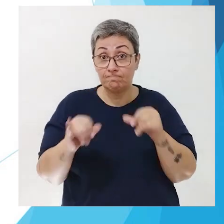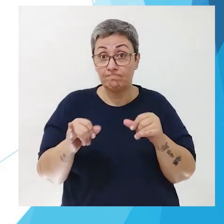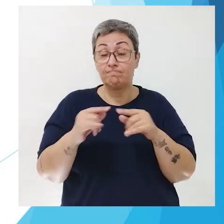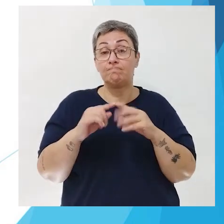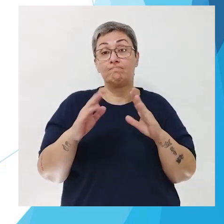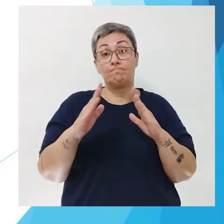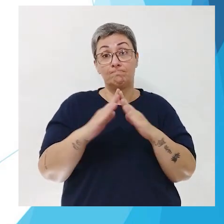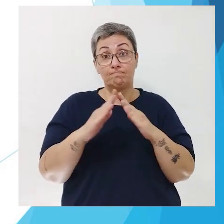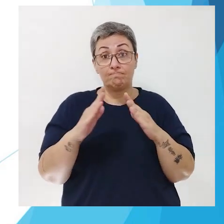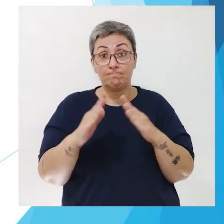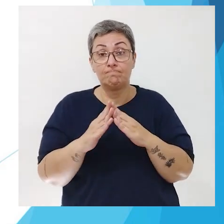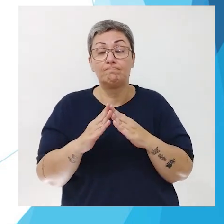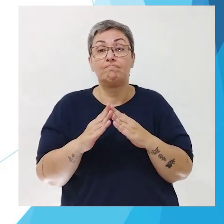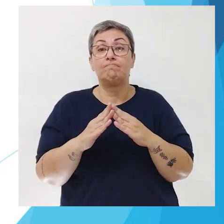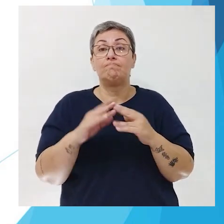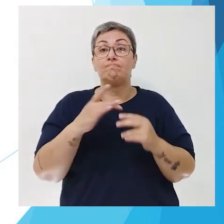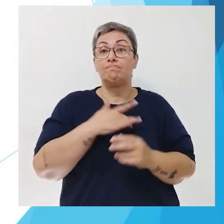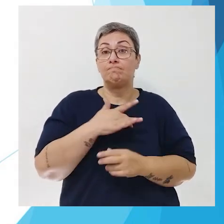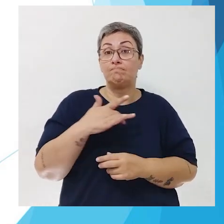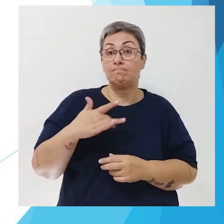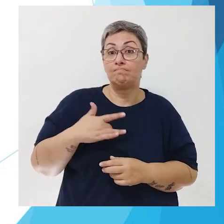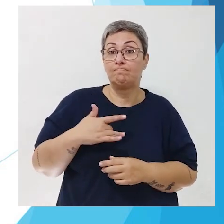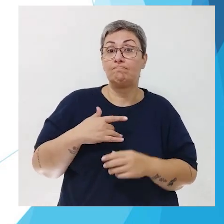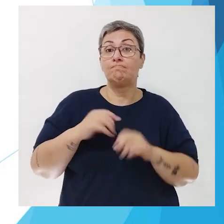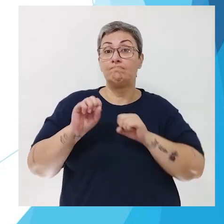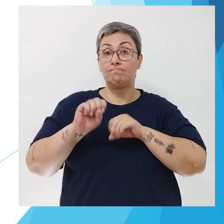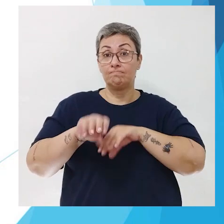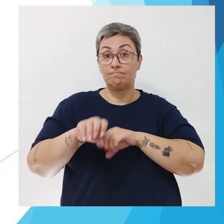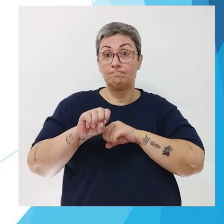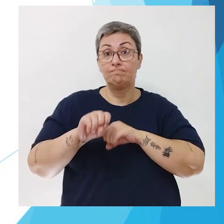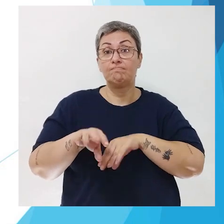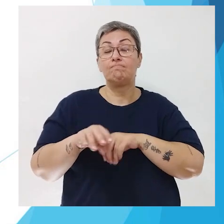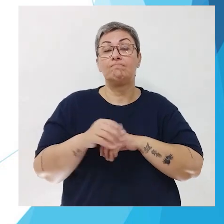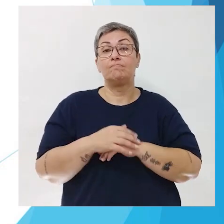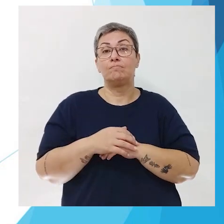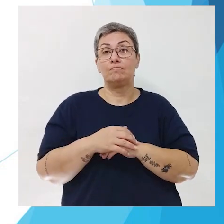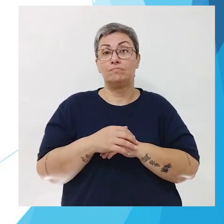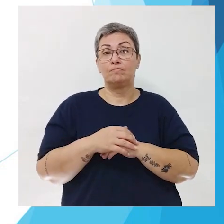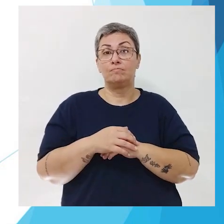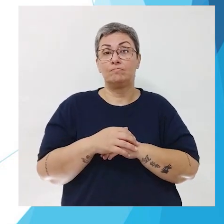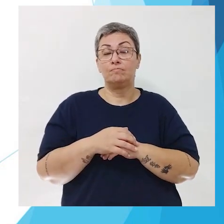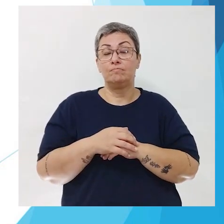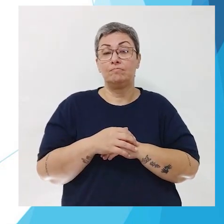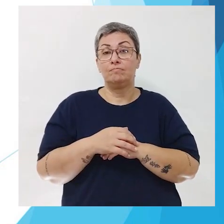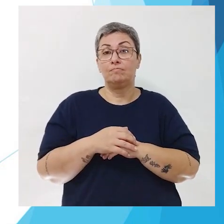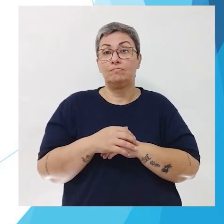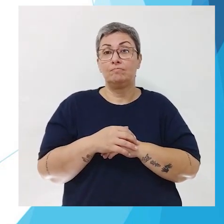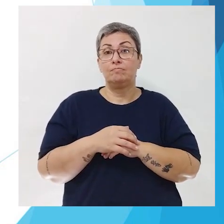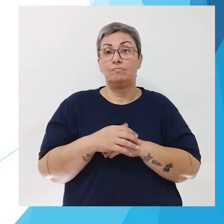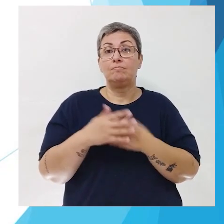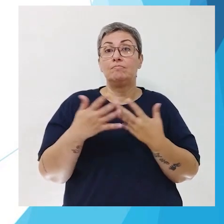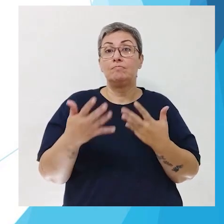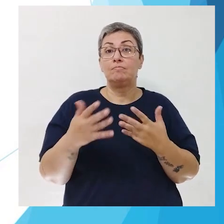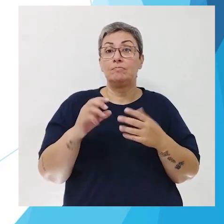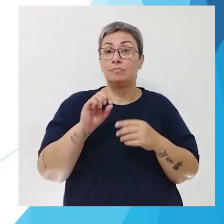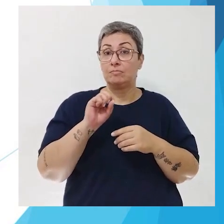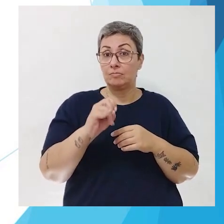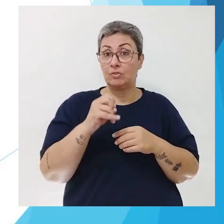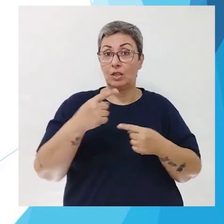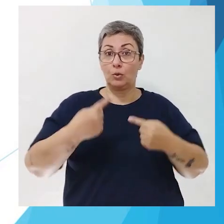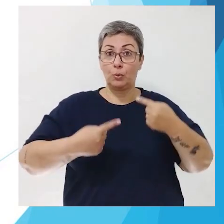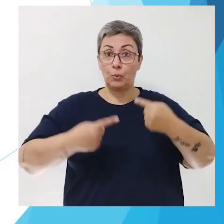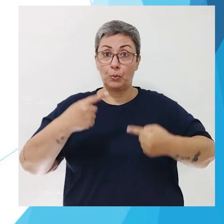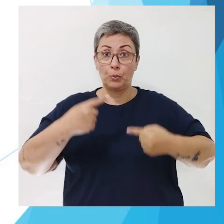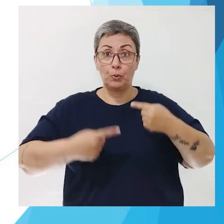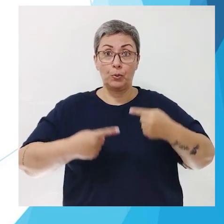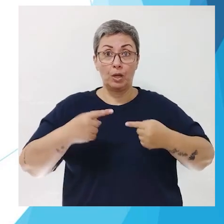energia, moradia, saúde, educação, né? Enquanto